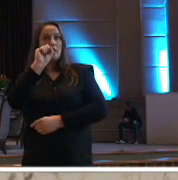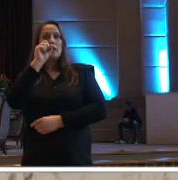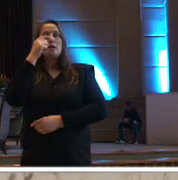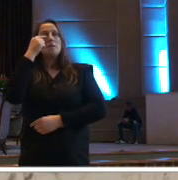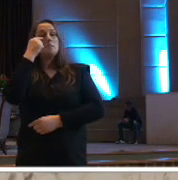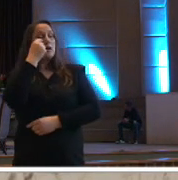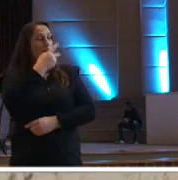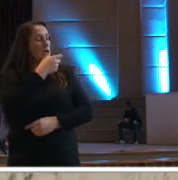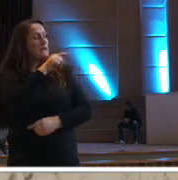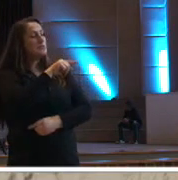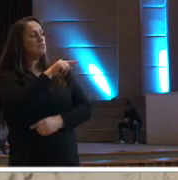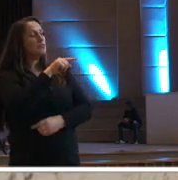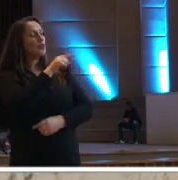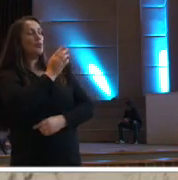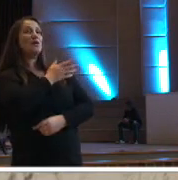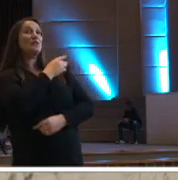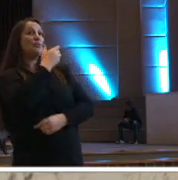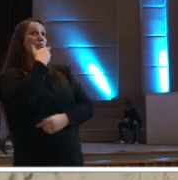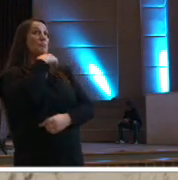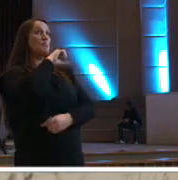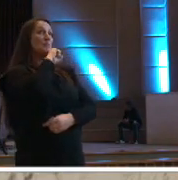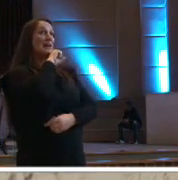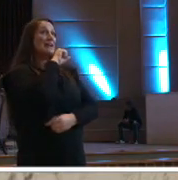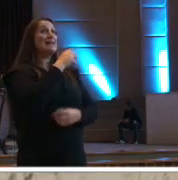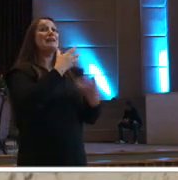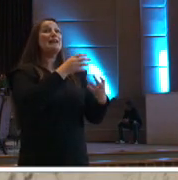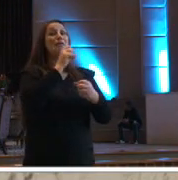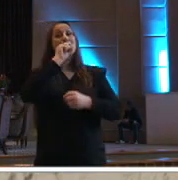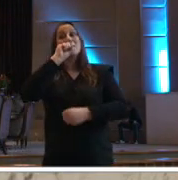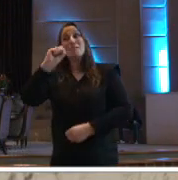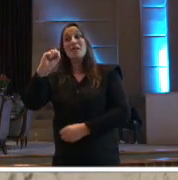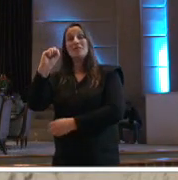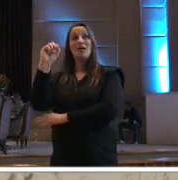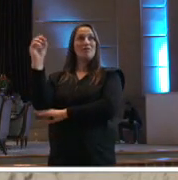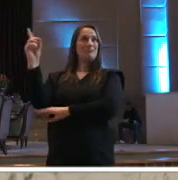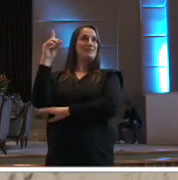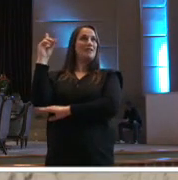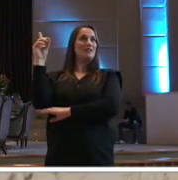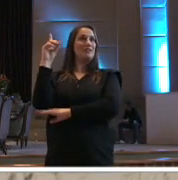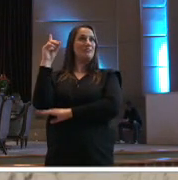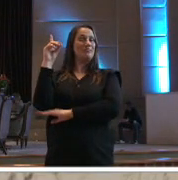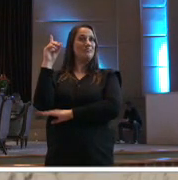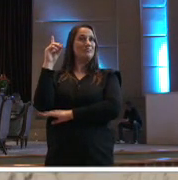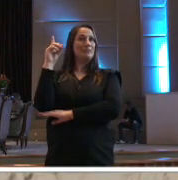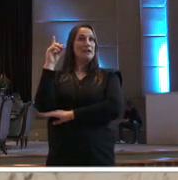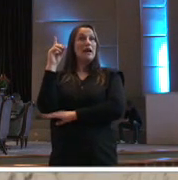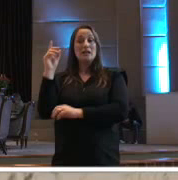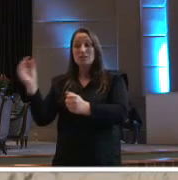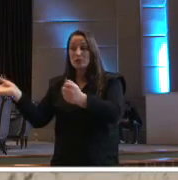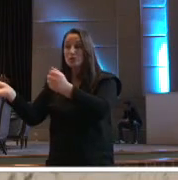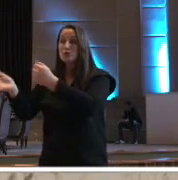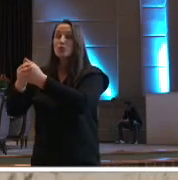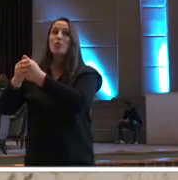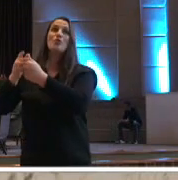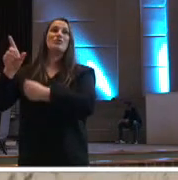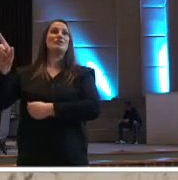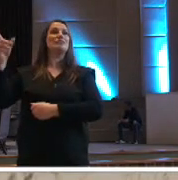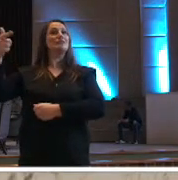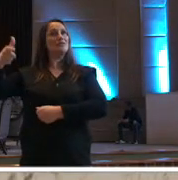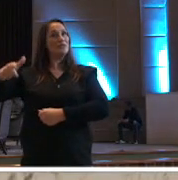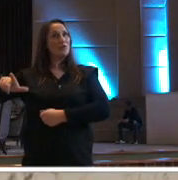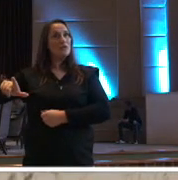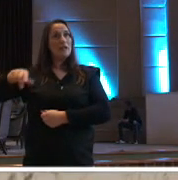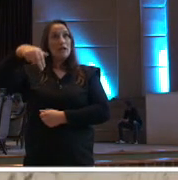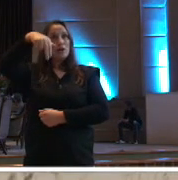seu pai e descobre que a intenção dele é matá-lo. Aí ele se esconde em Nob, lá no tabernáculo. De